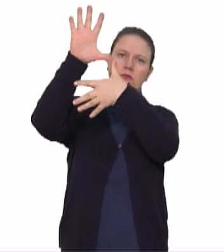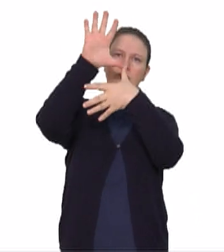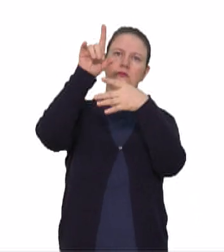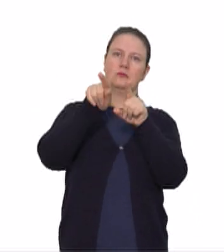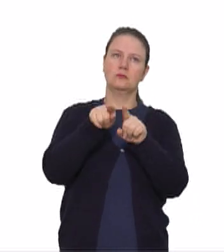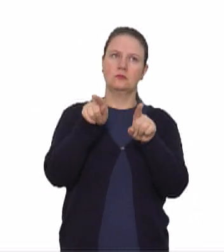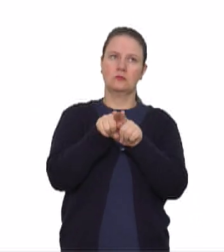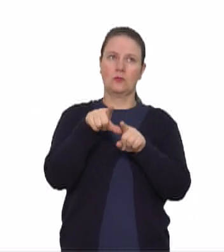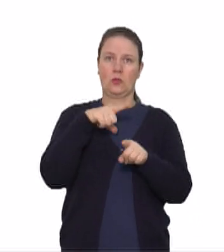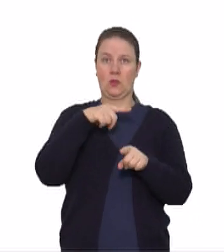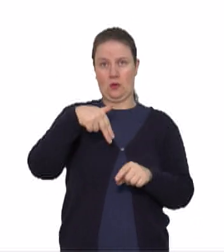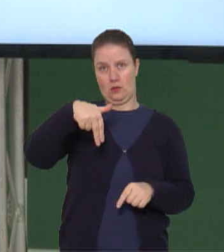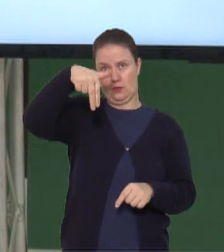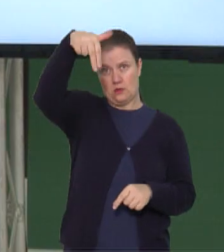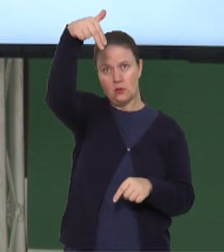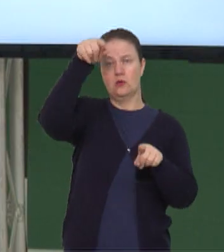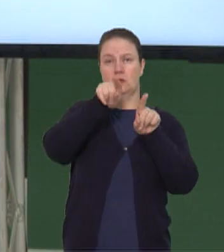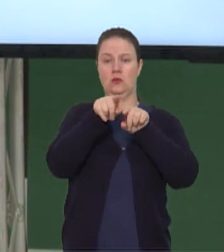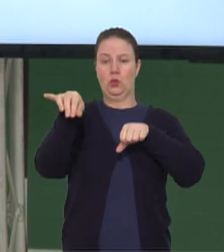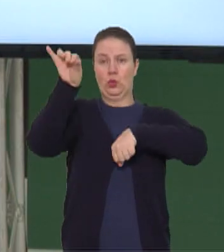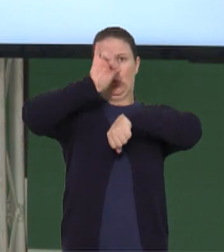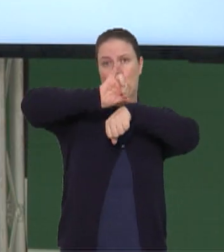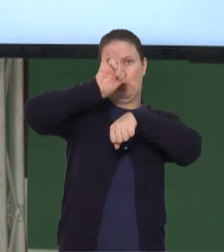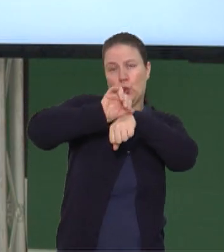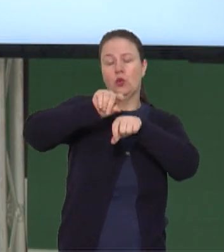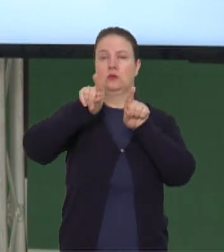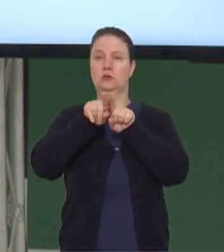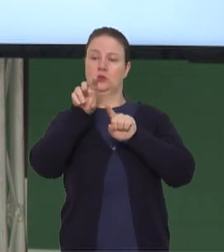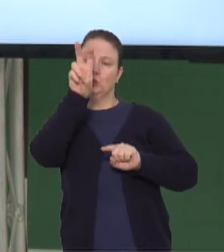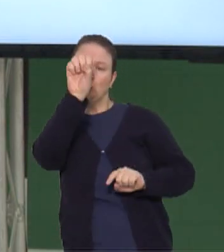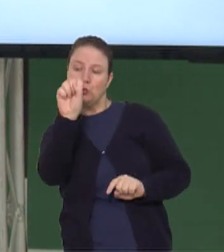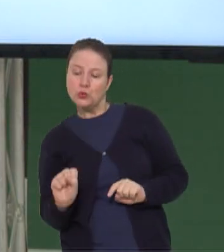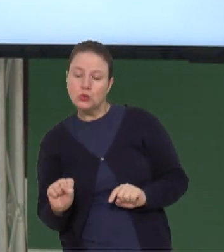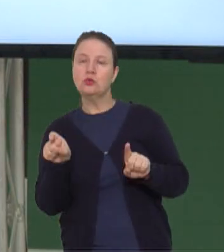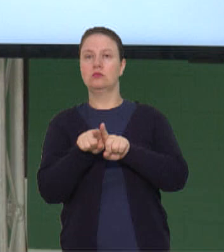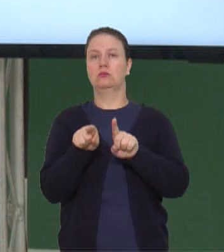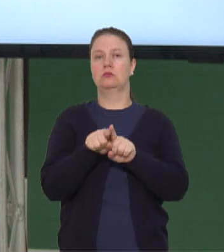aqui possessões no norte, no centro, no sul, né?